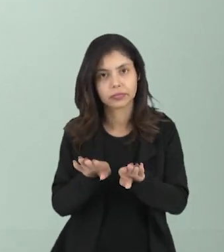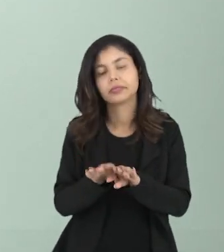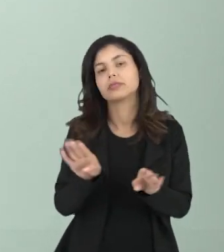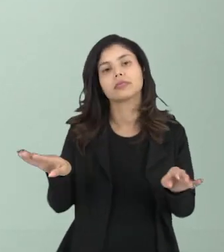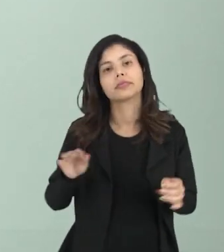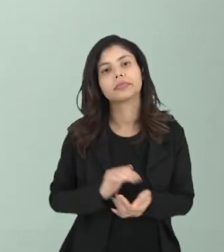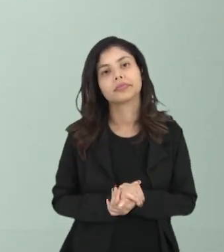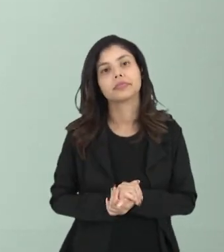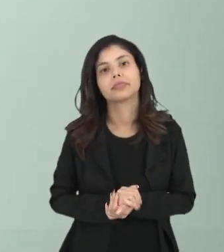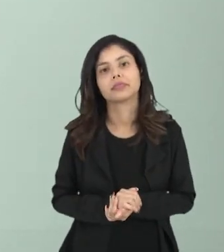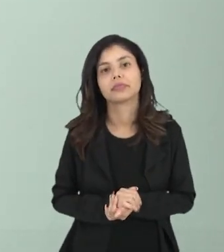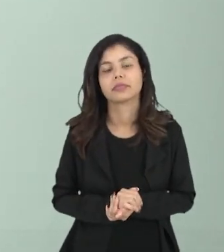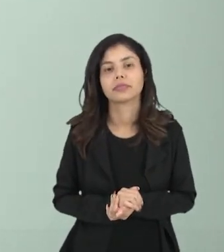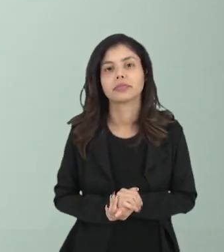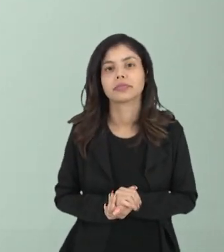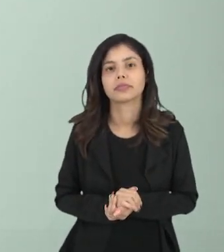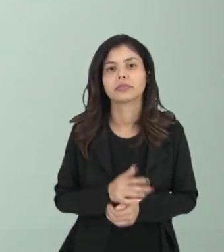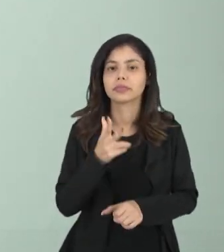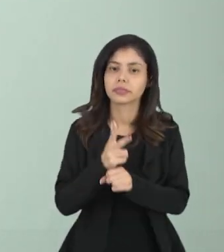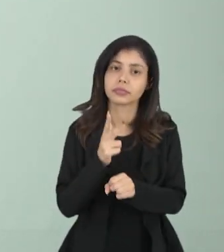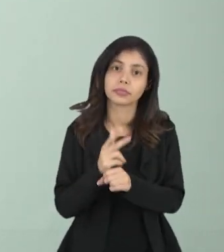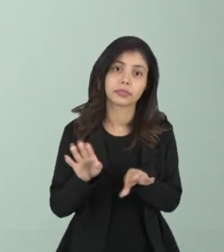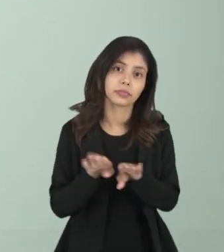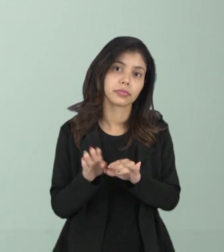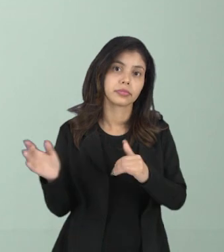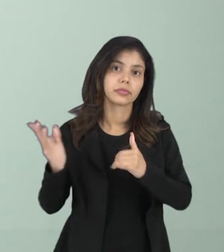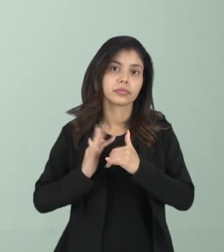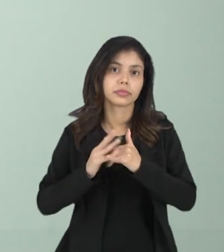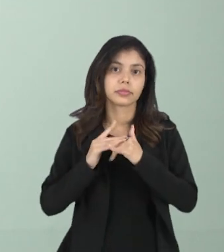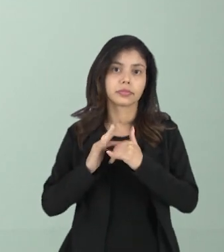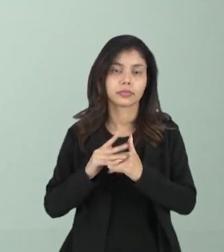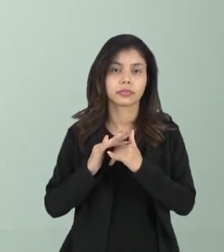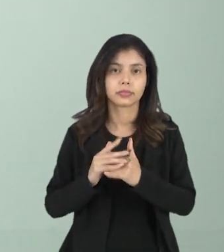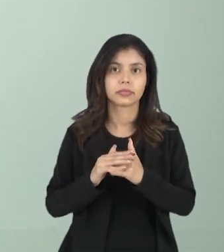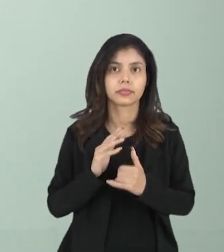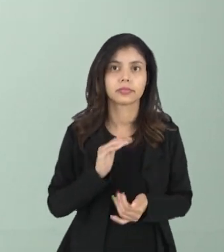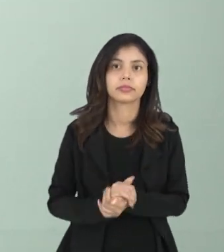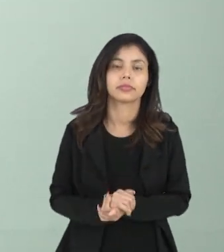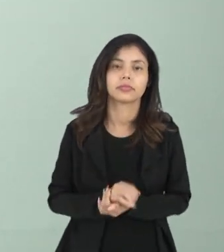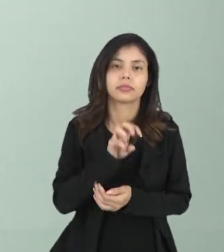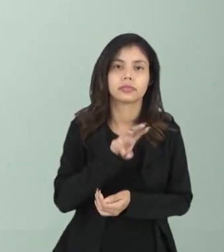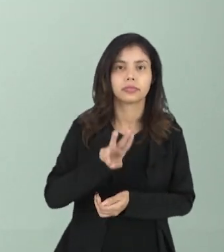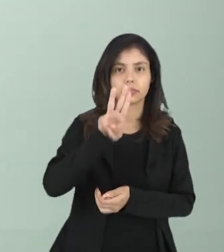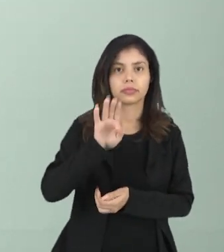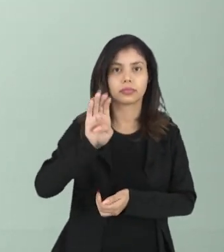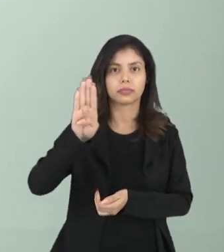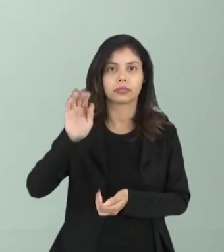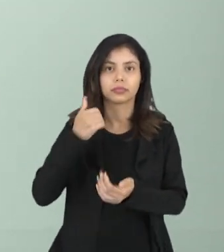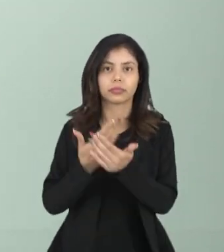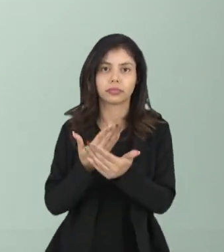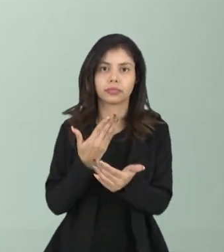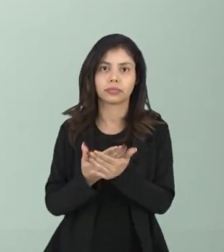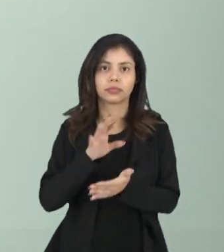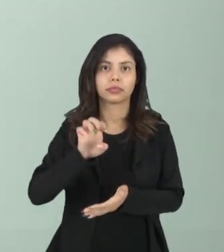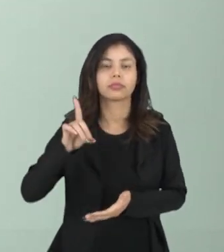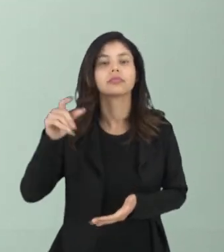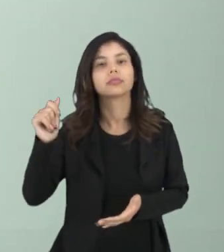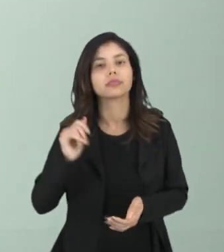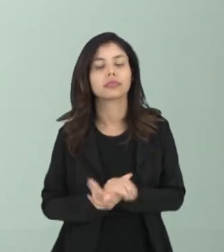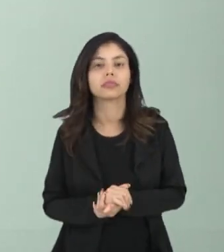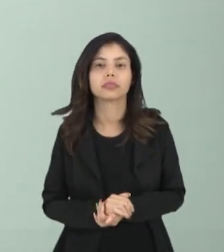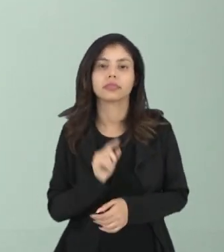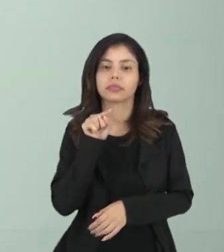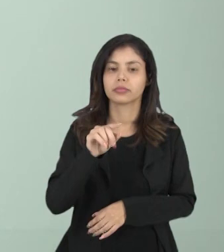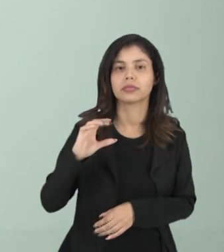e também está disponível, né, esses vídeos todos na plataforma YouTube, né? Você vai consultar o